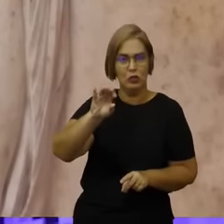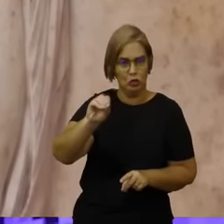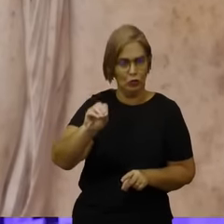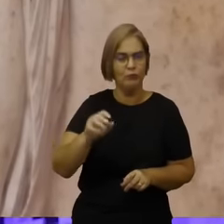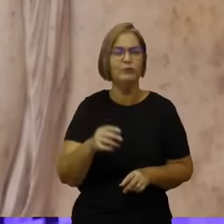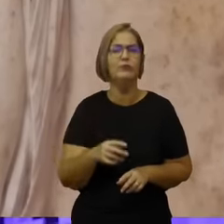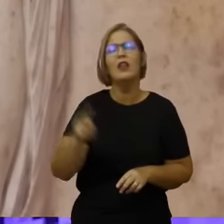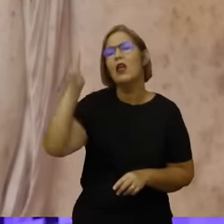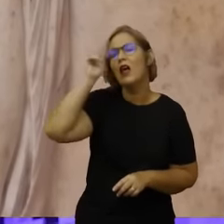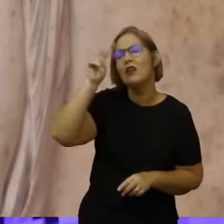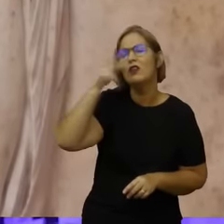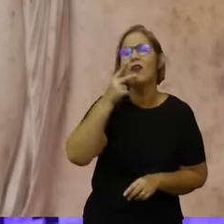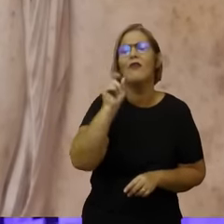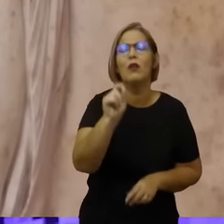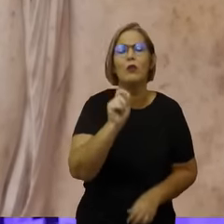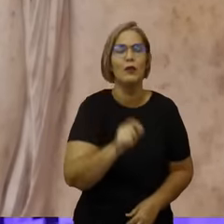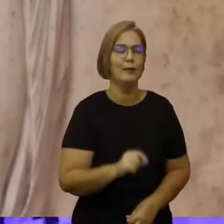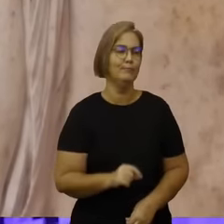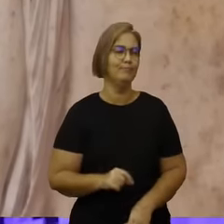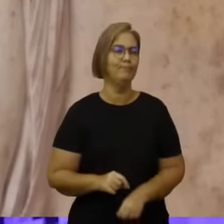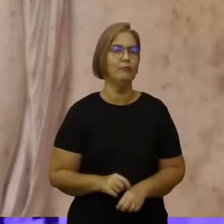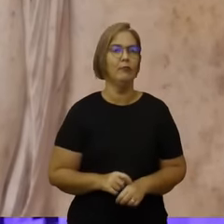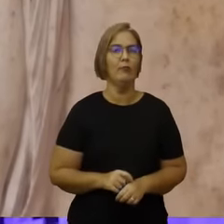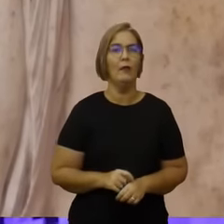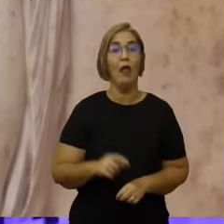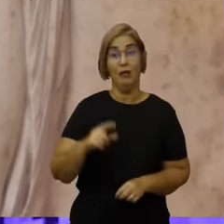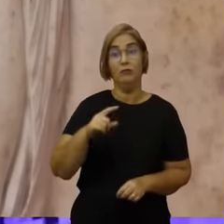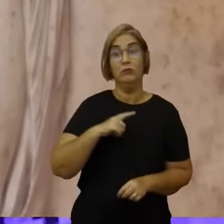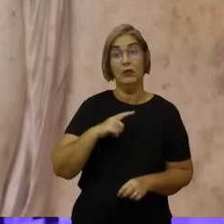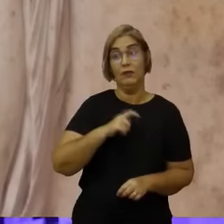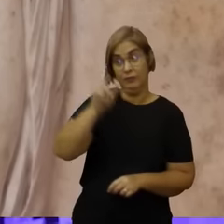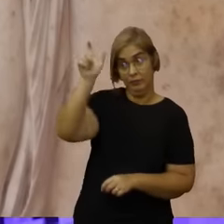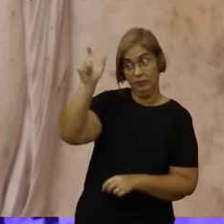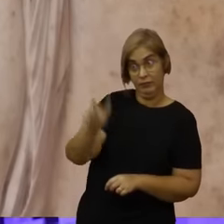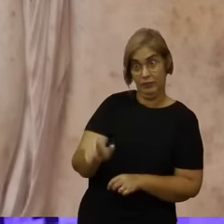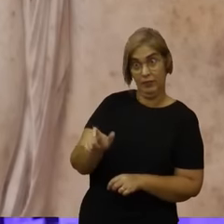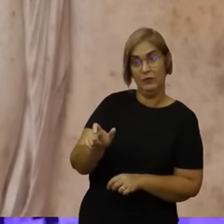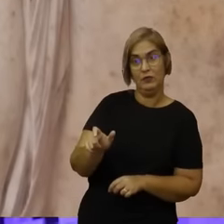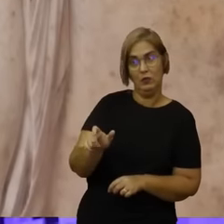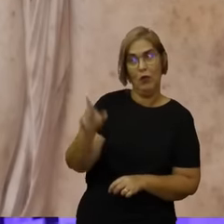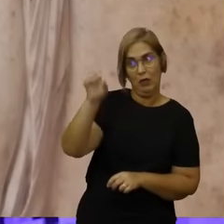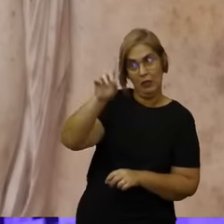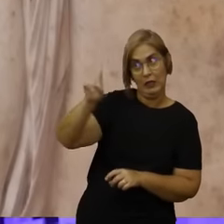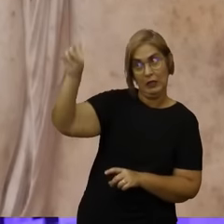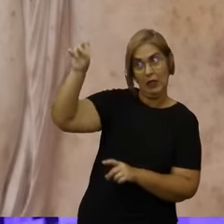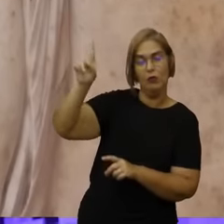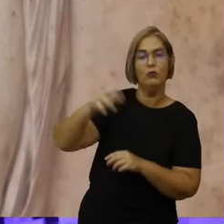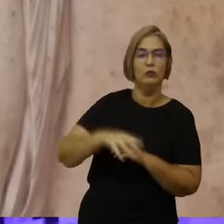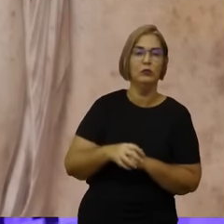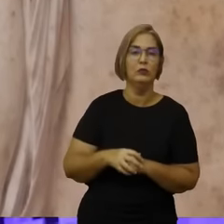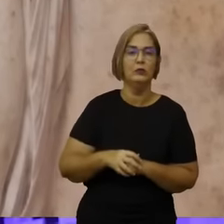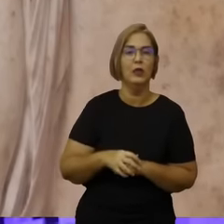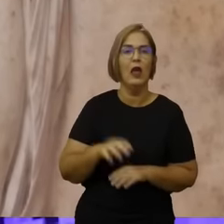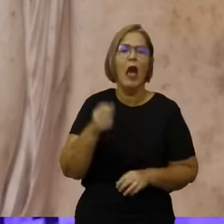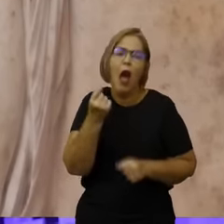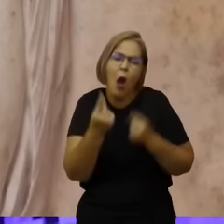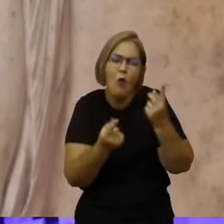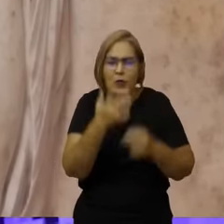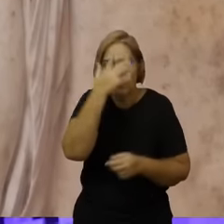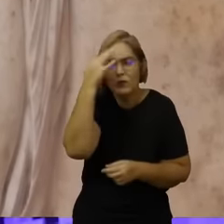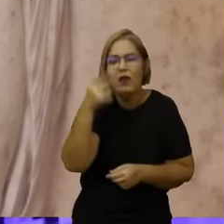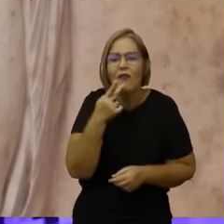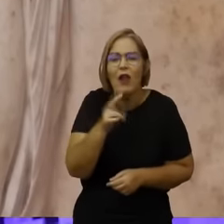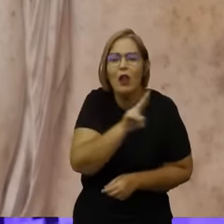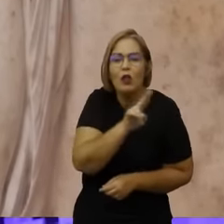eh, este sátiro eh que alguns chamam eh eh vinculam ao nome de Sileno,